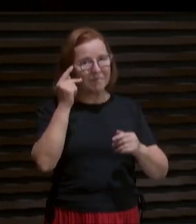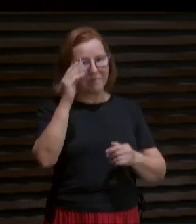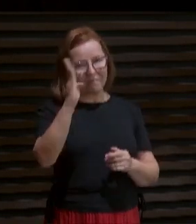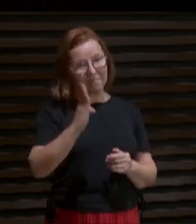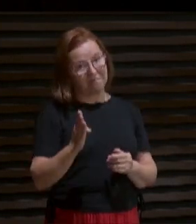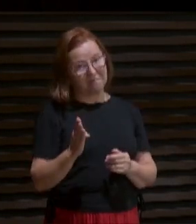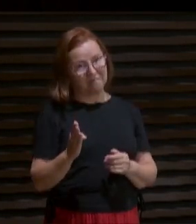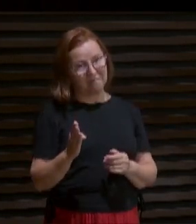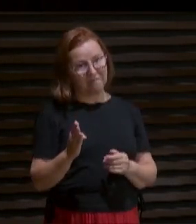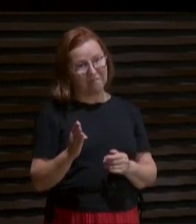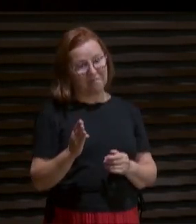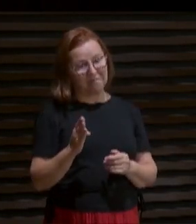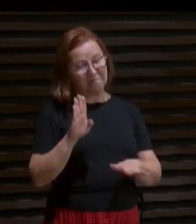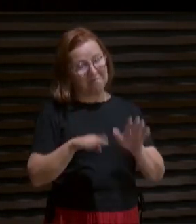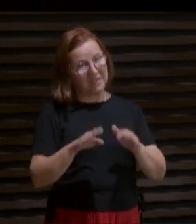pode ser pior.